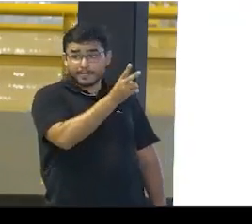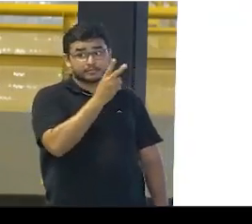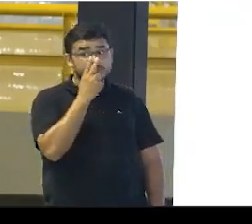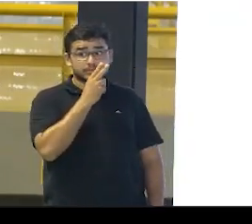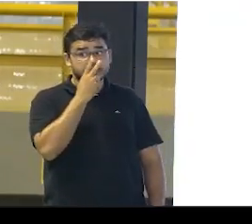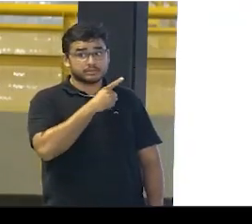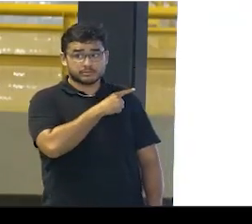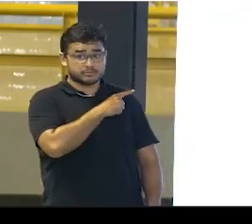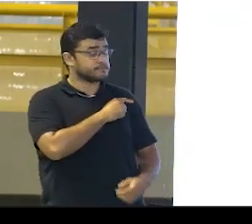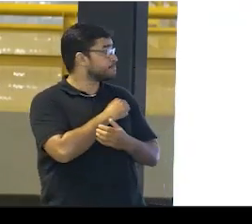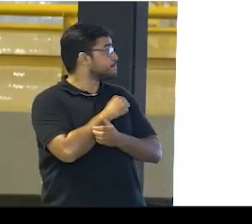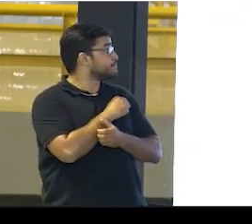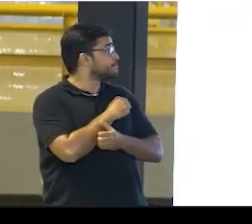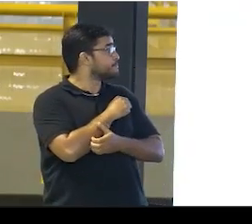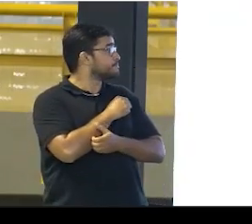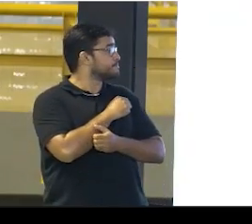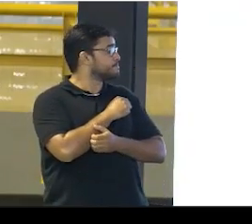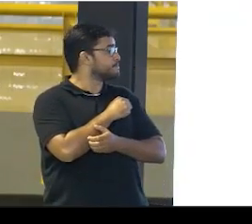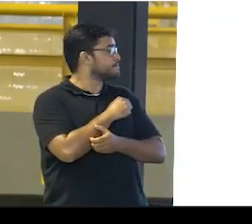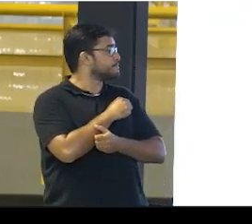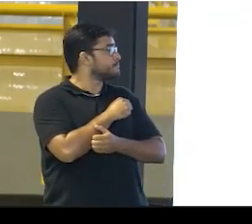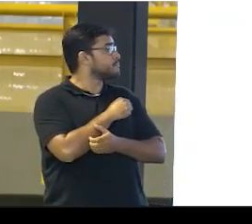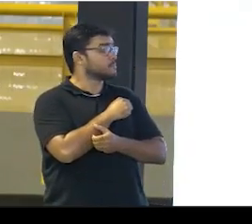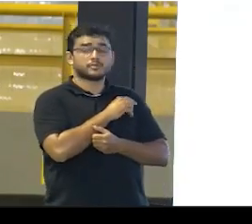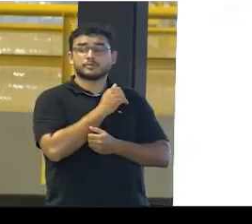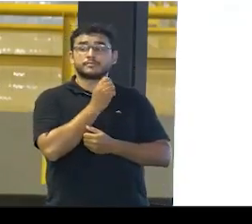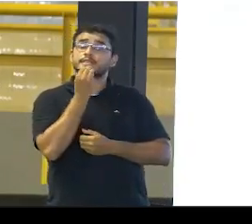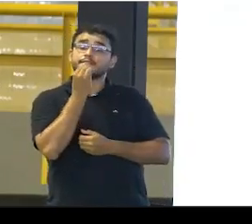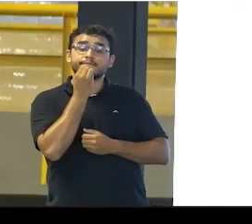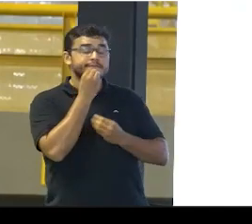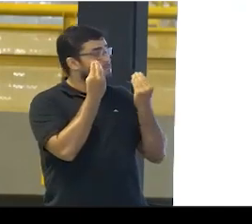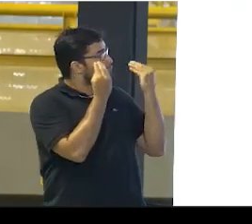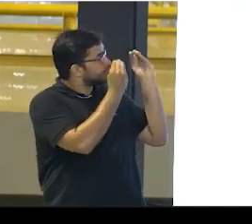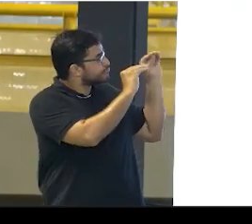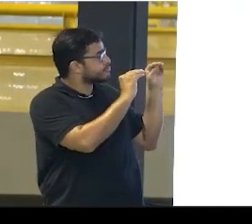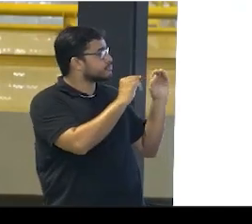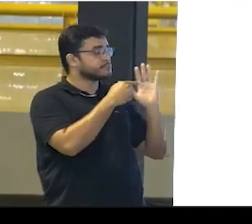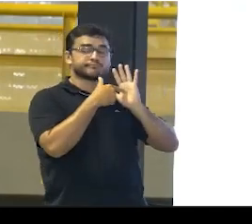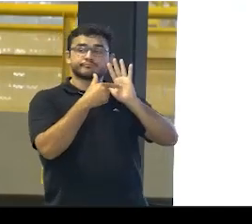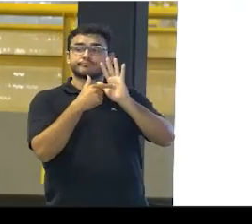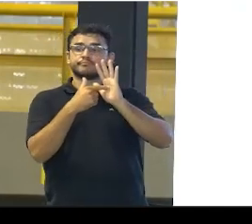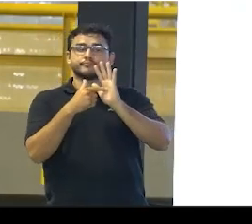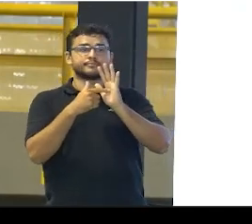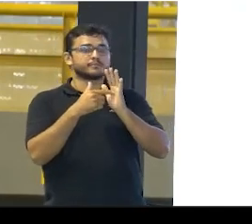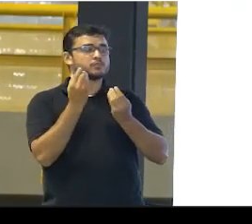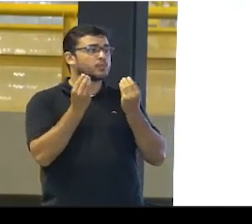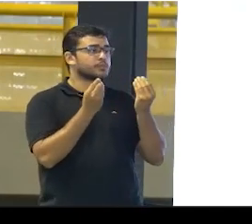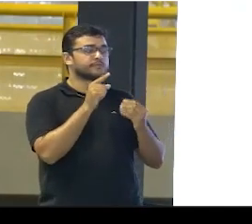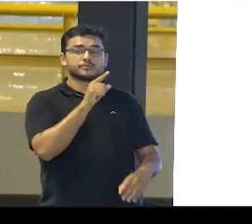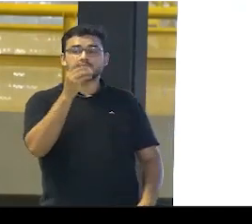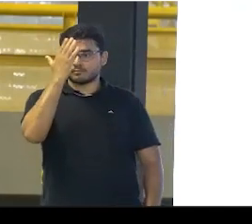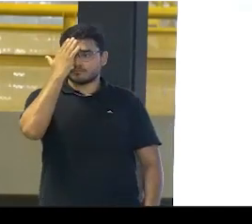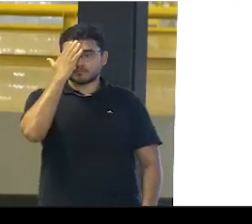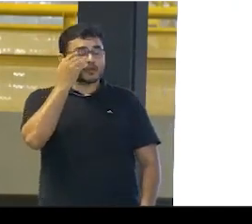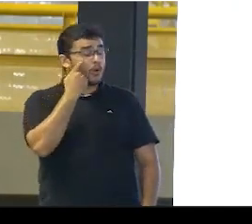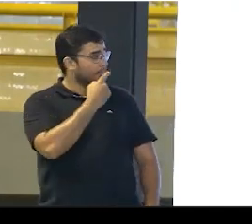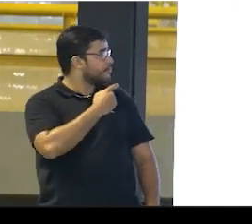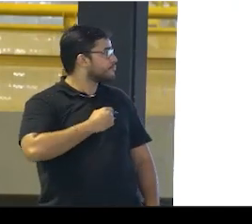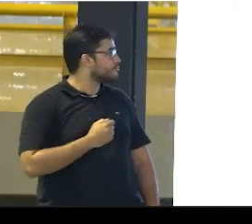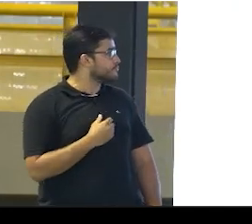a 40. Gente, o que é o perímetro? É a soma dos